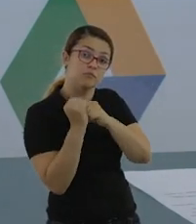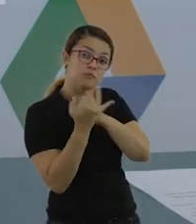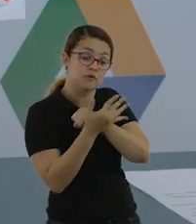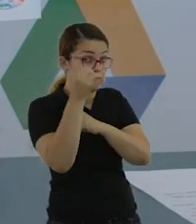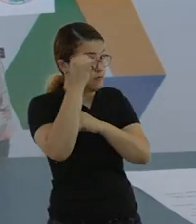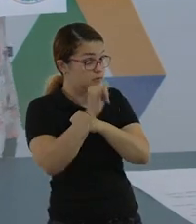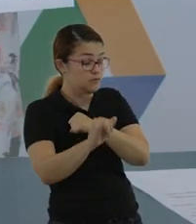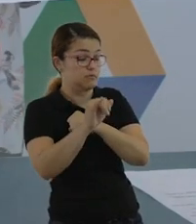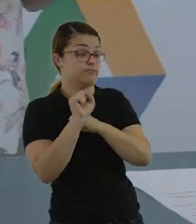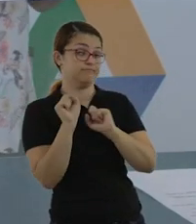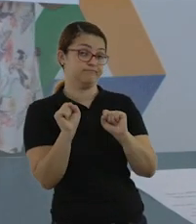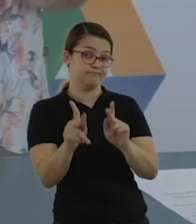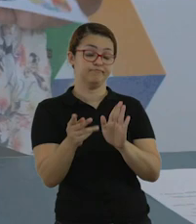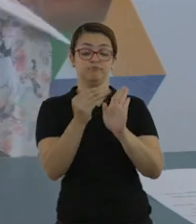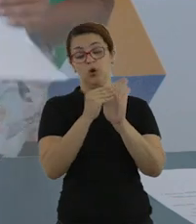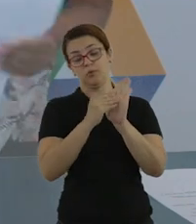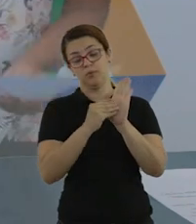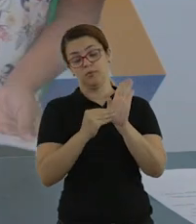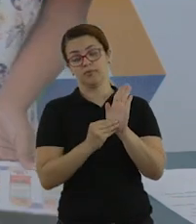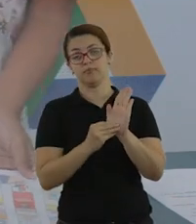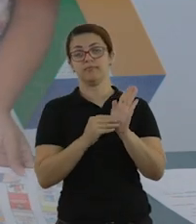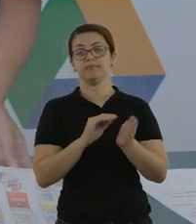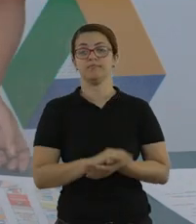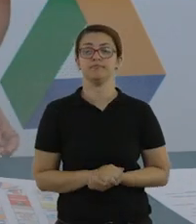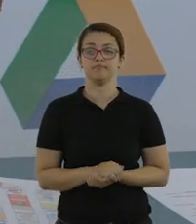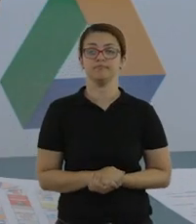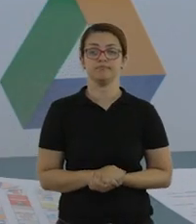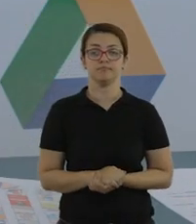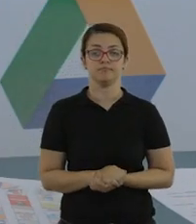relação à Covid-19, ok?